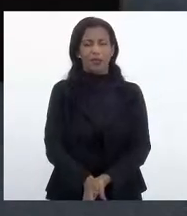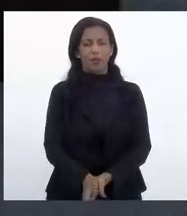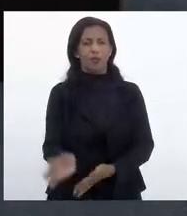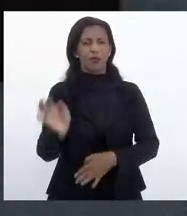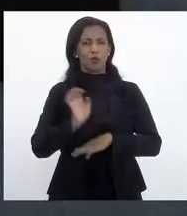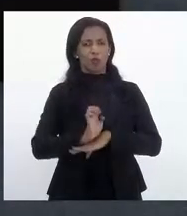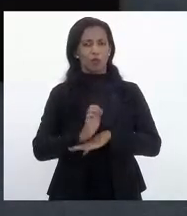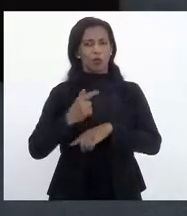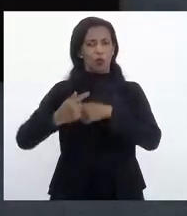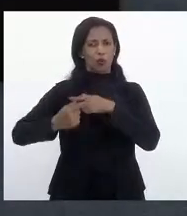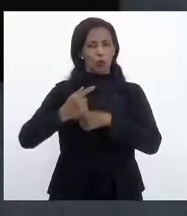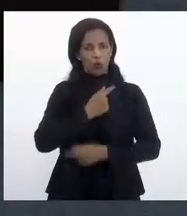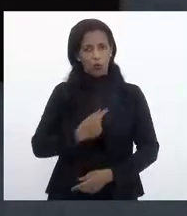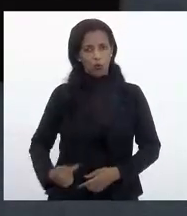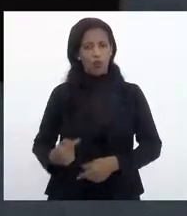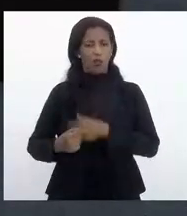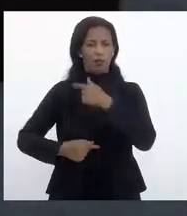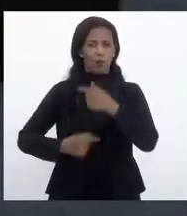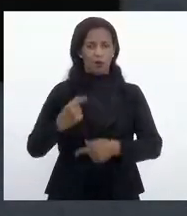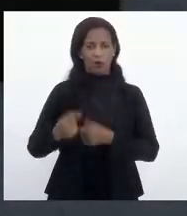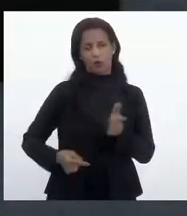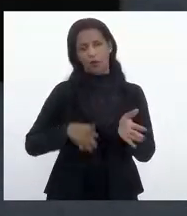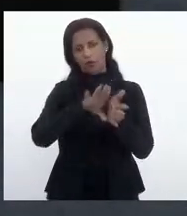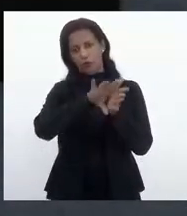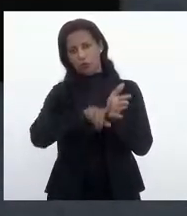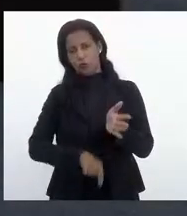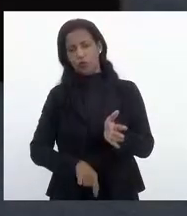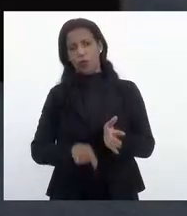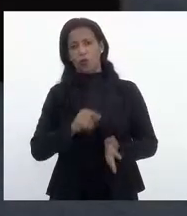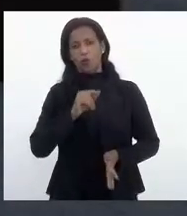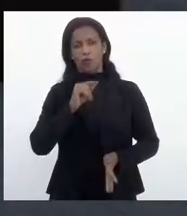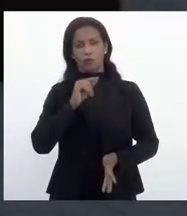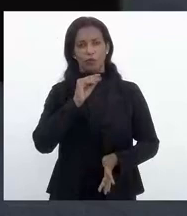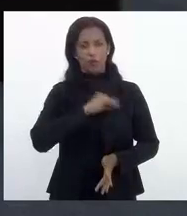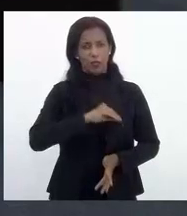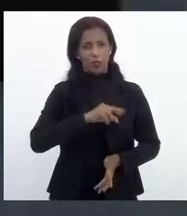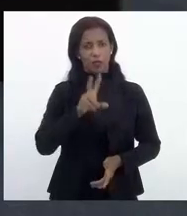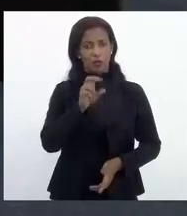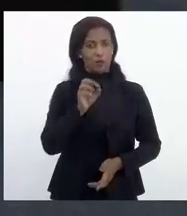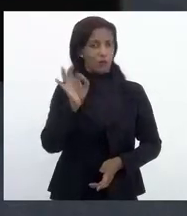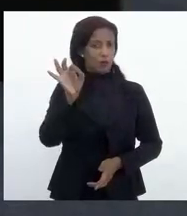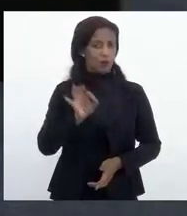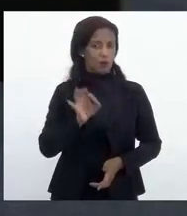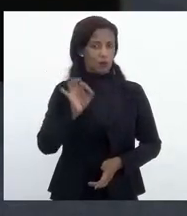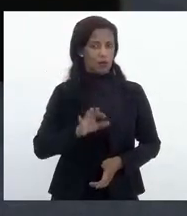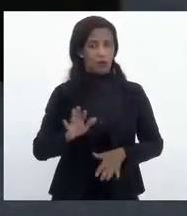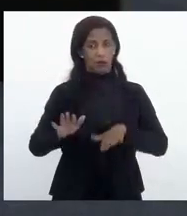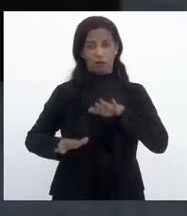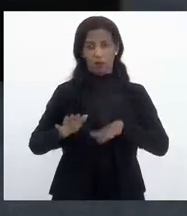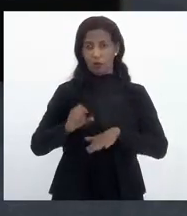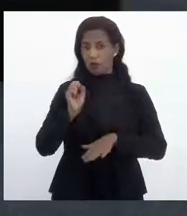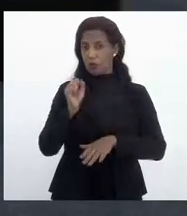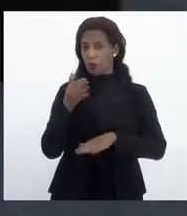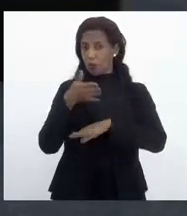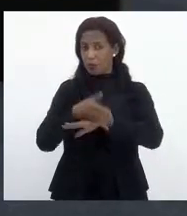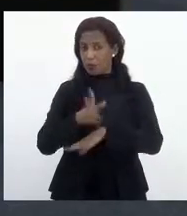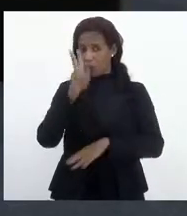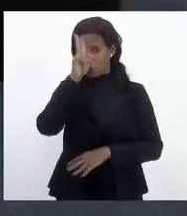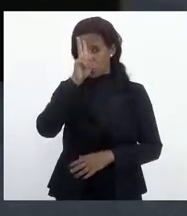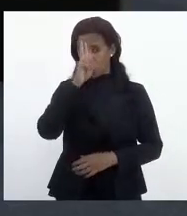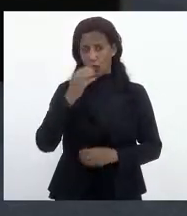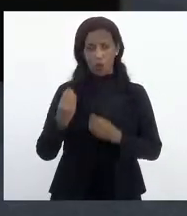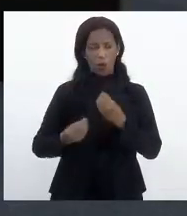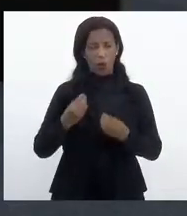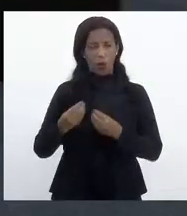governo após governo a perda salarial é de quase cinquenta por cento talvez eu possa entrar para a história